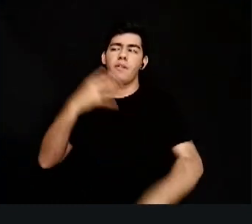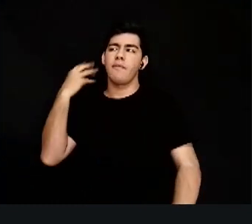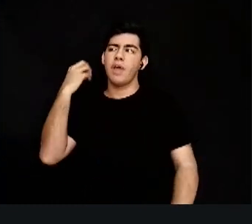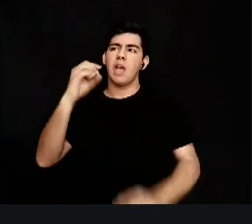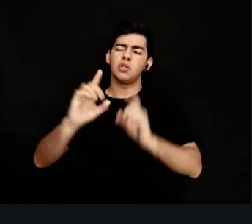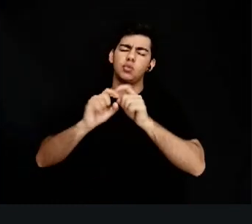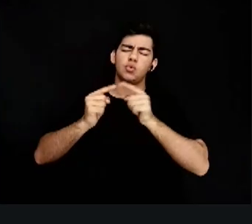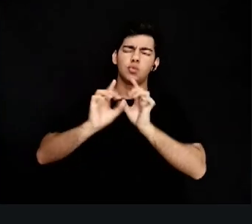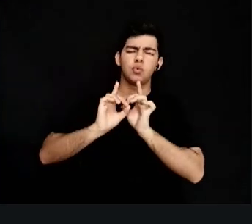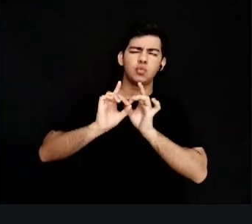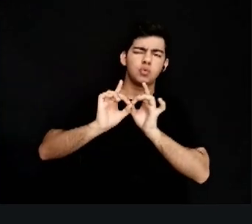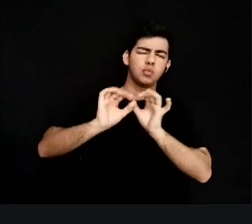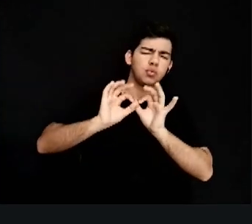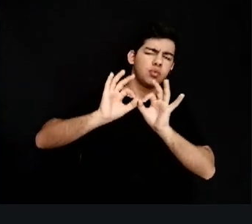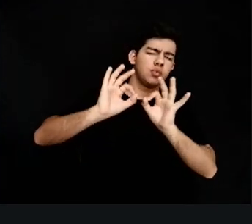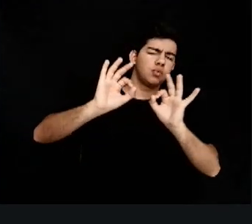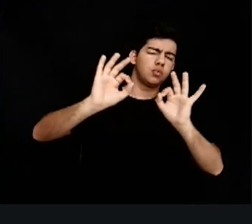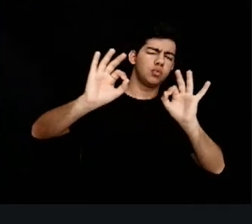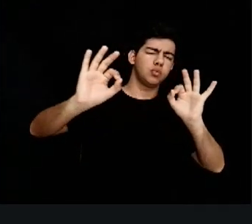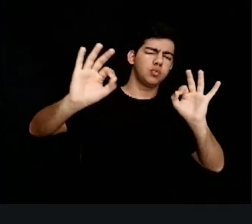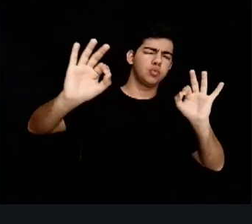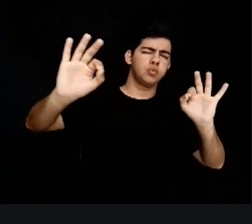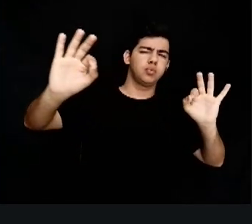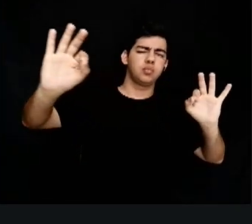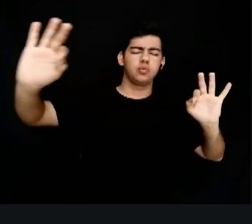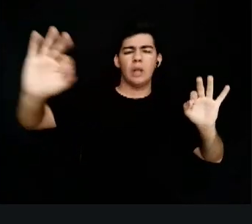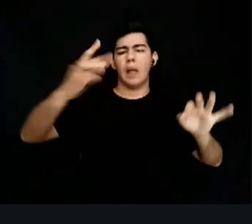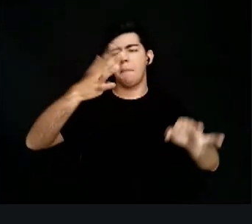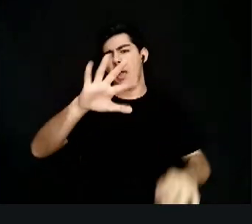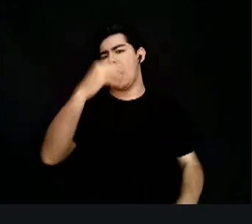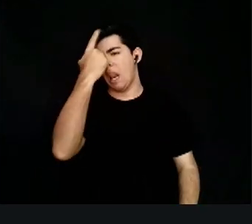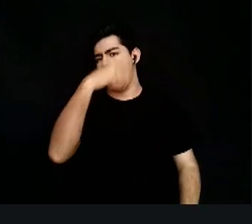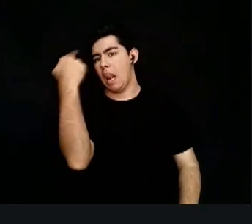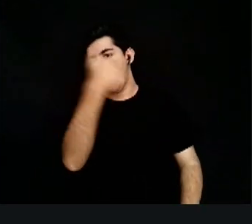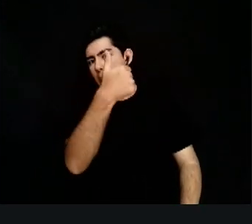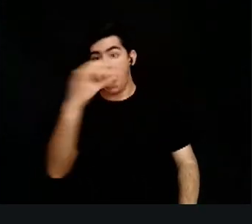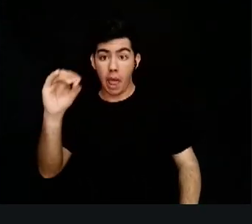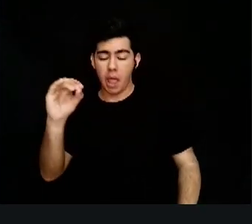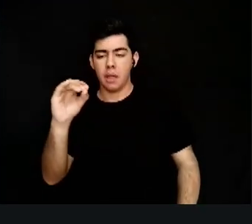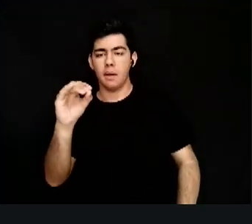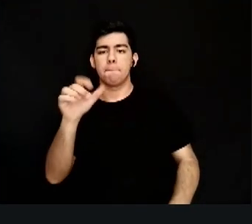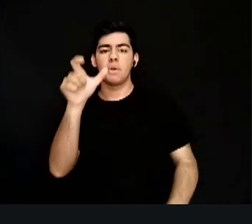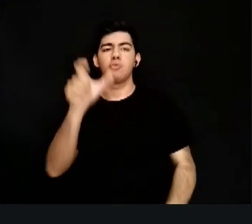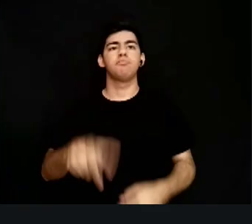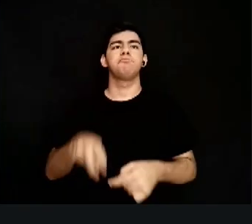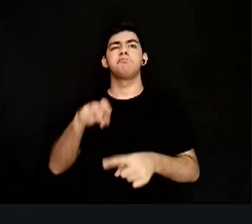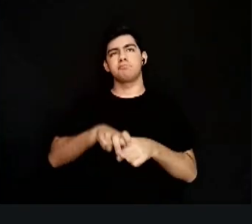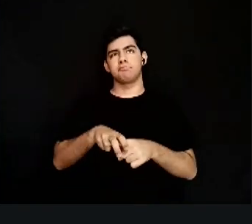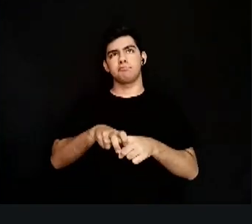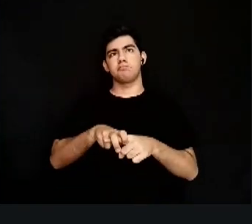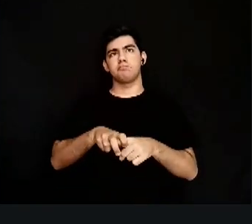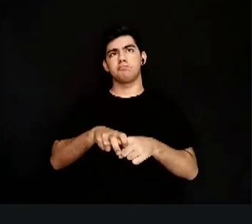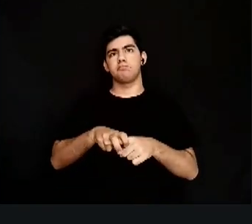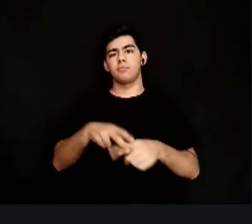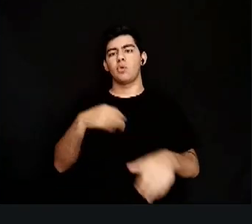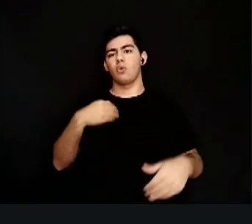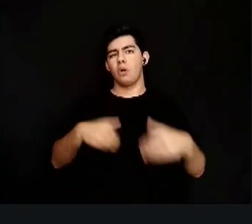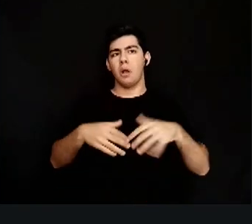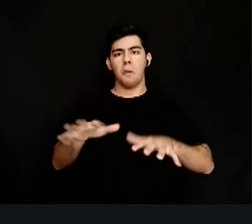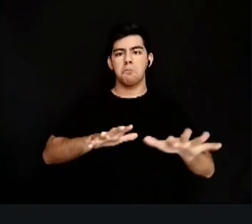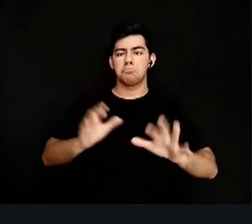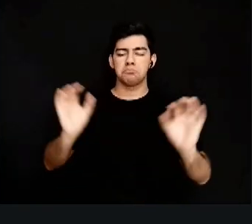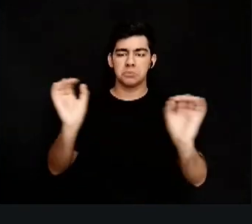longas, né, viagens de avião, 8, 10 horas, a pessoa ficou muito tempo parada, sentada, sem